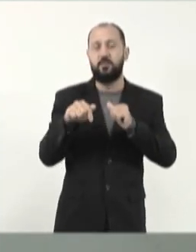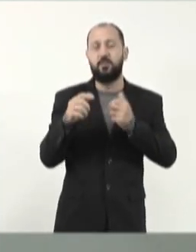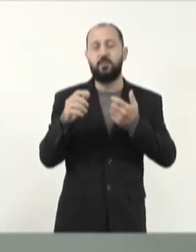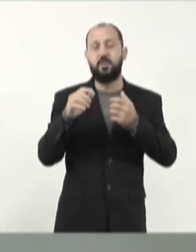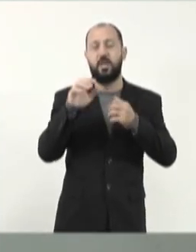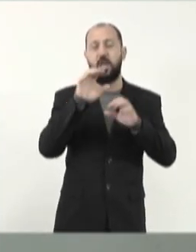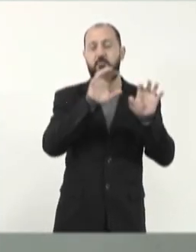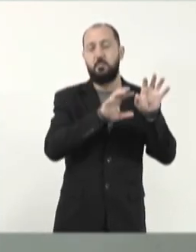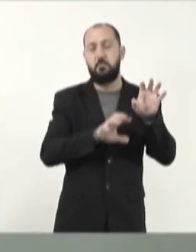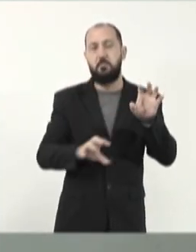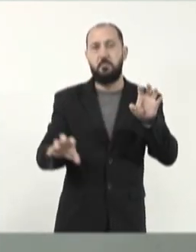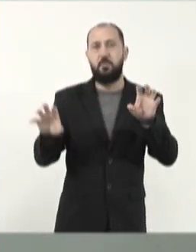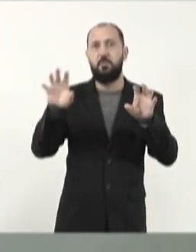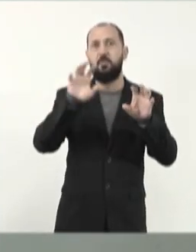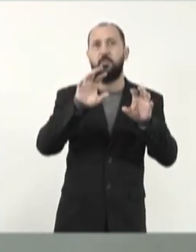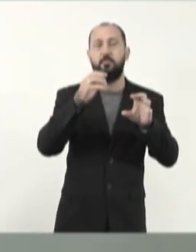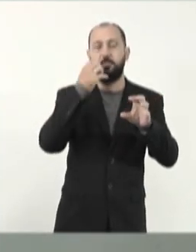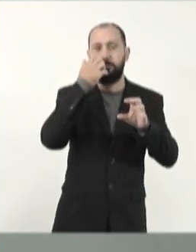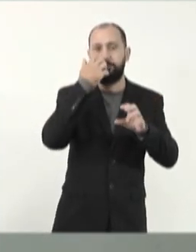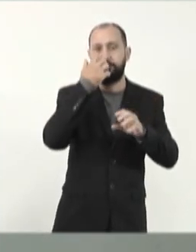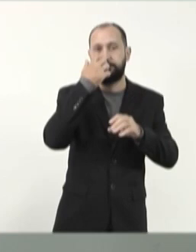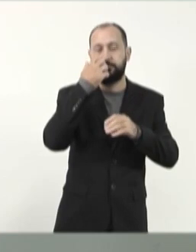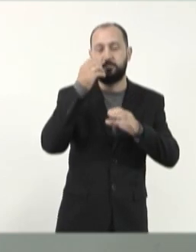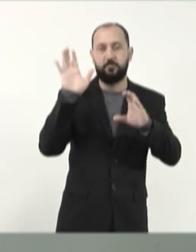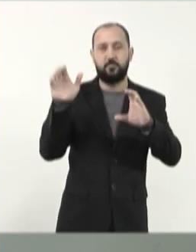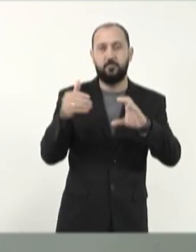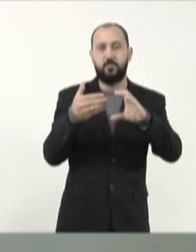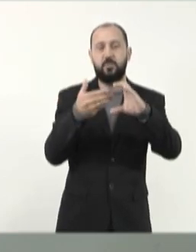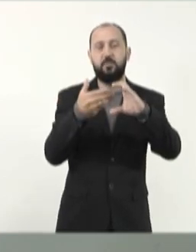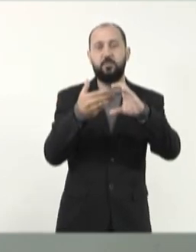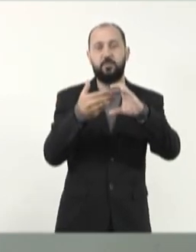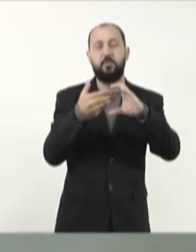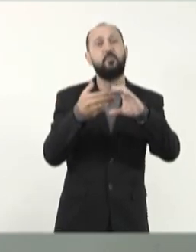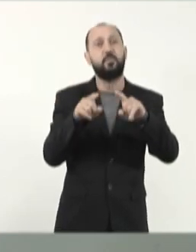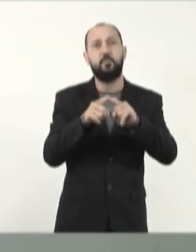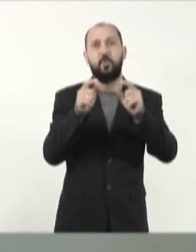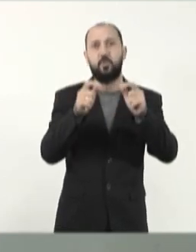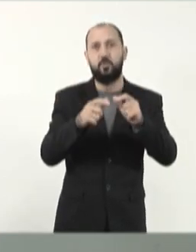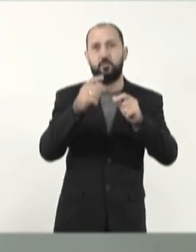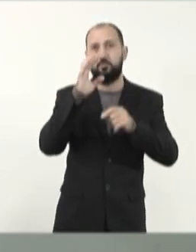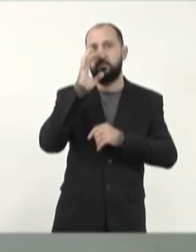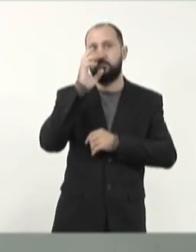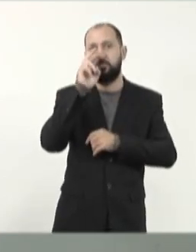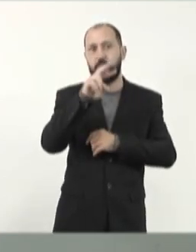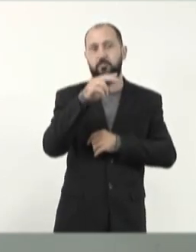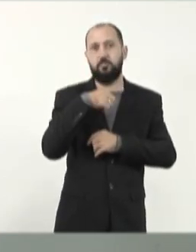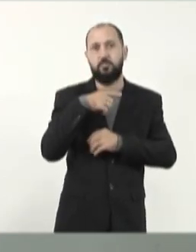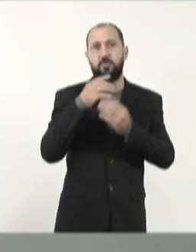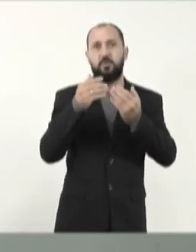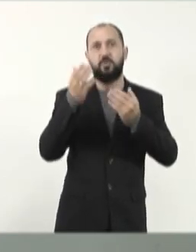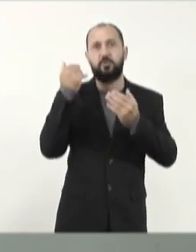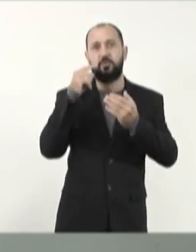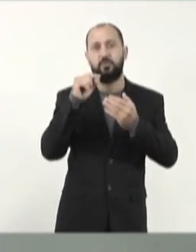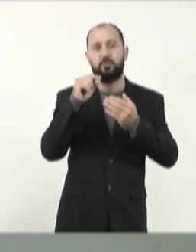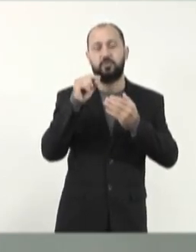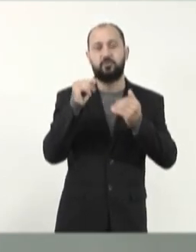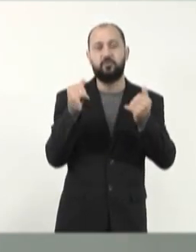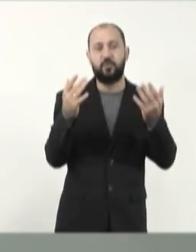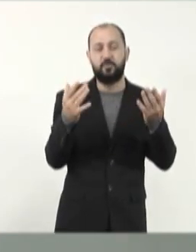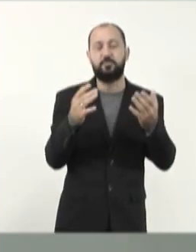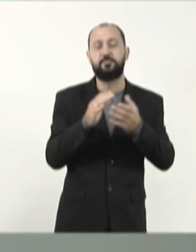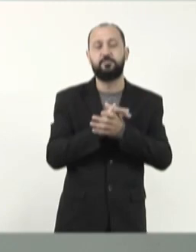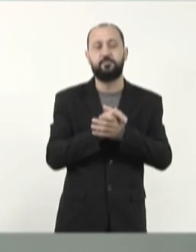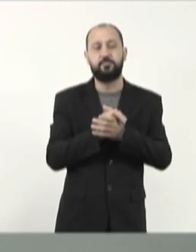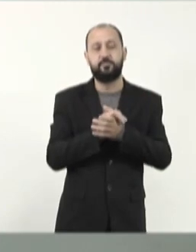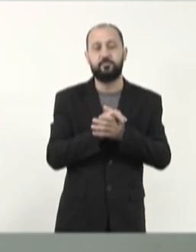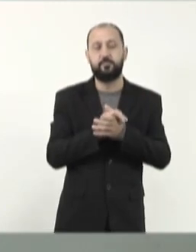nossa região, né? Inclusive, o Bioparque Pantanal tem um espaço dedicado também para a observação de pássaros, mas isso já, claro, do lado externo do